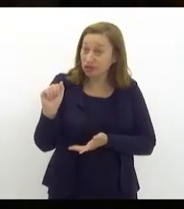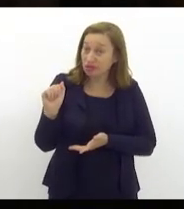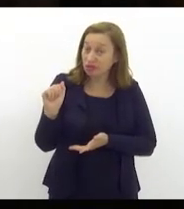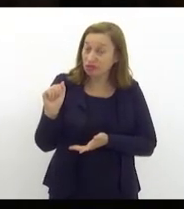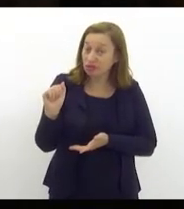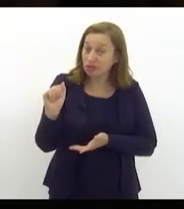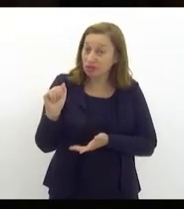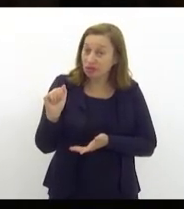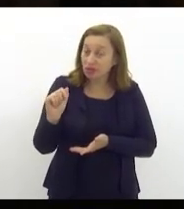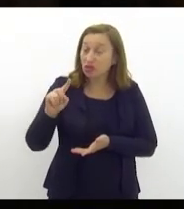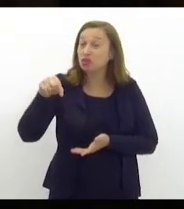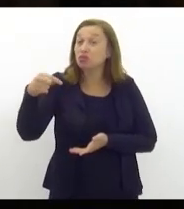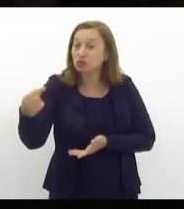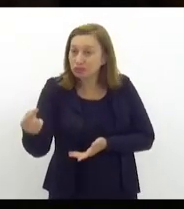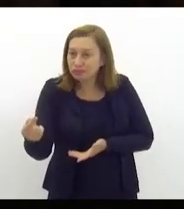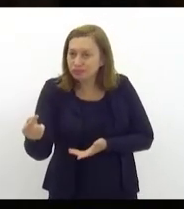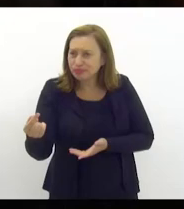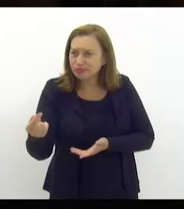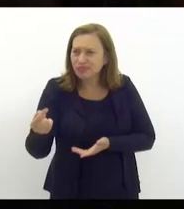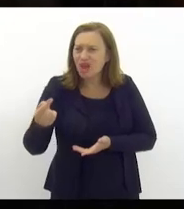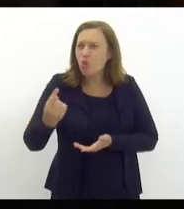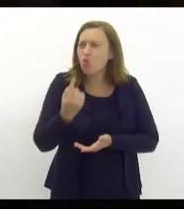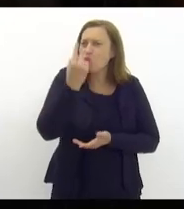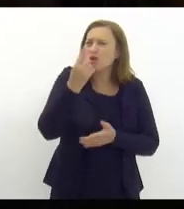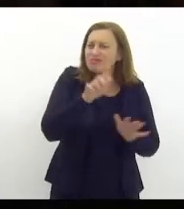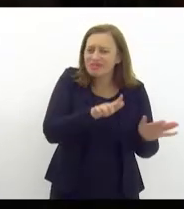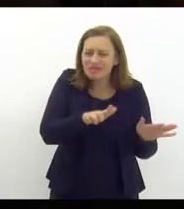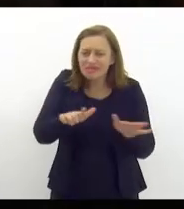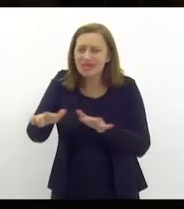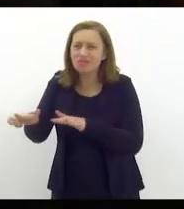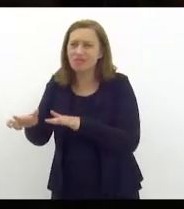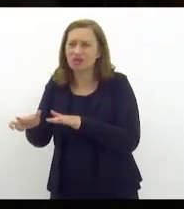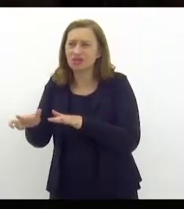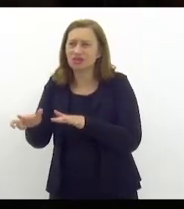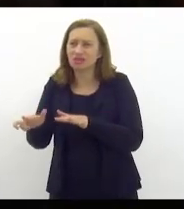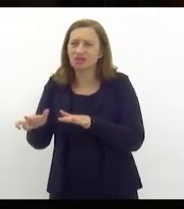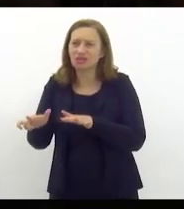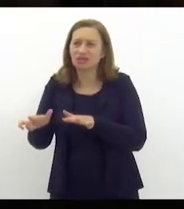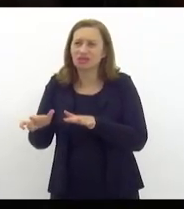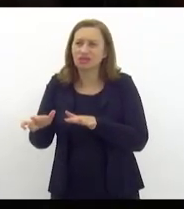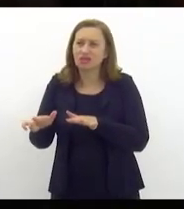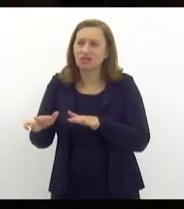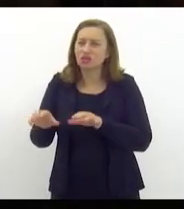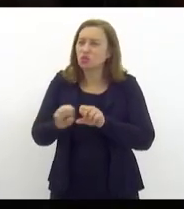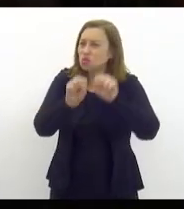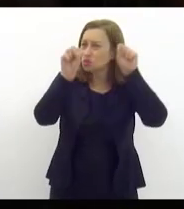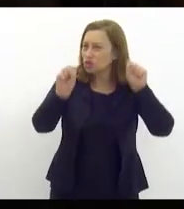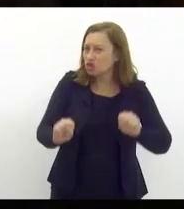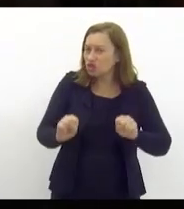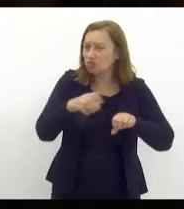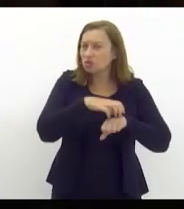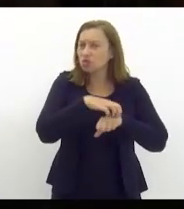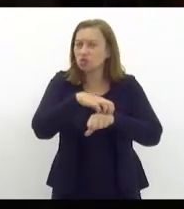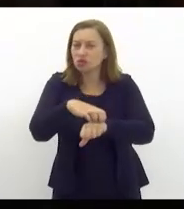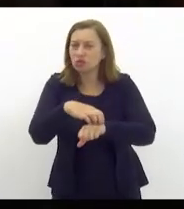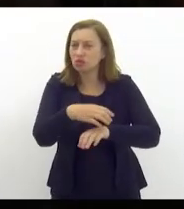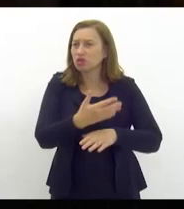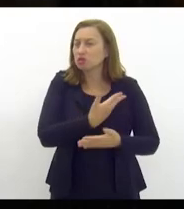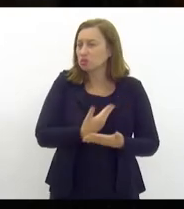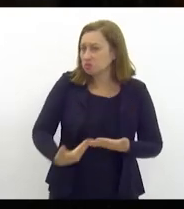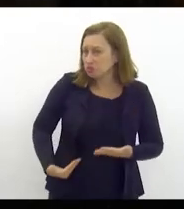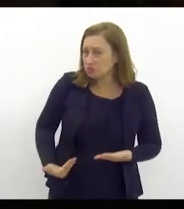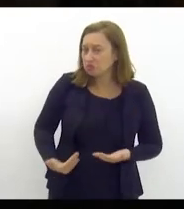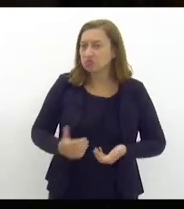atrás do outro. Não tem uma semana que o sistema de transporte de passageiros